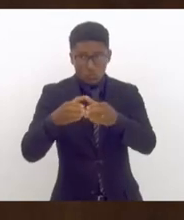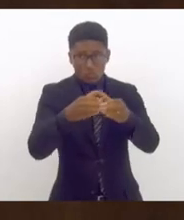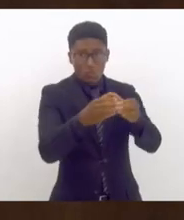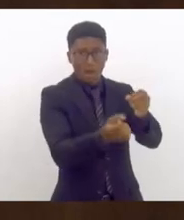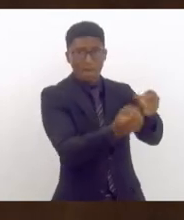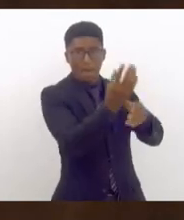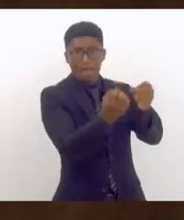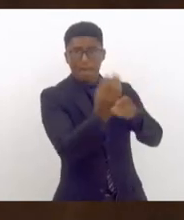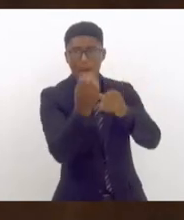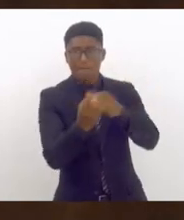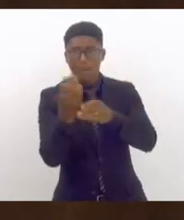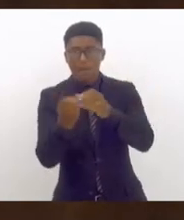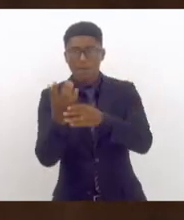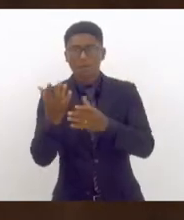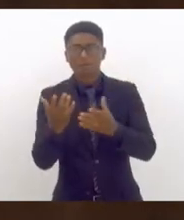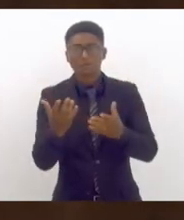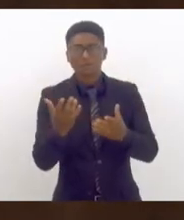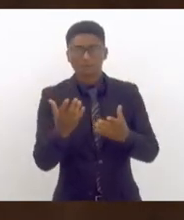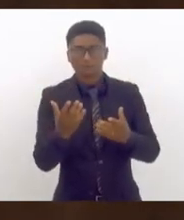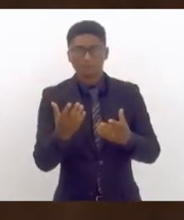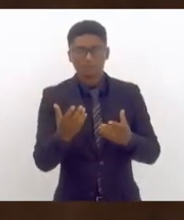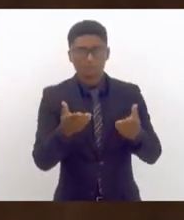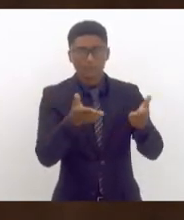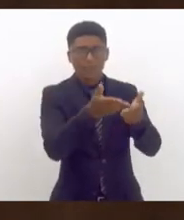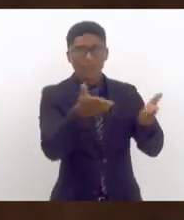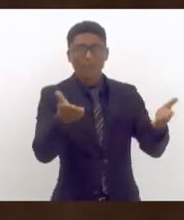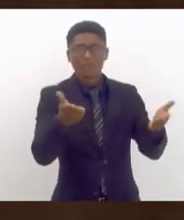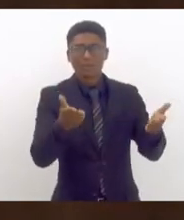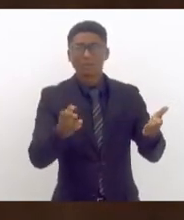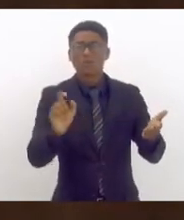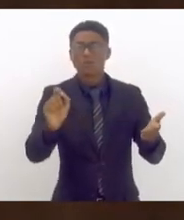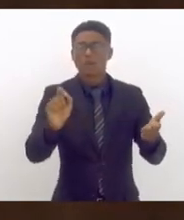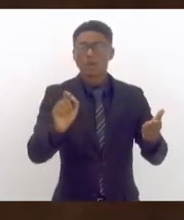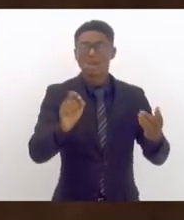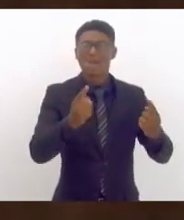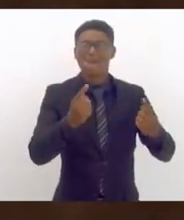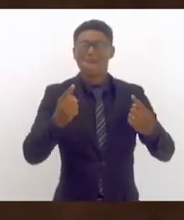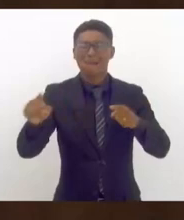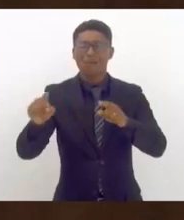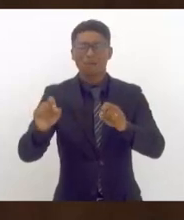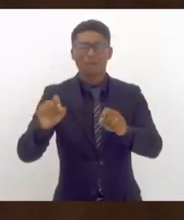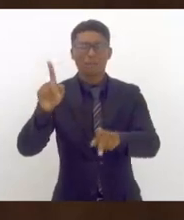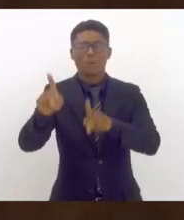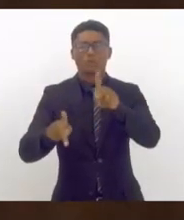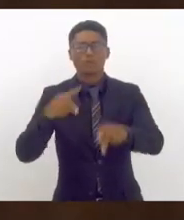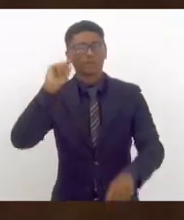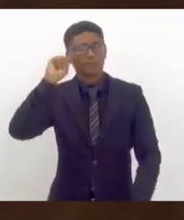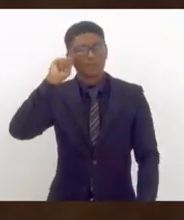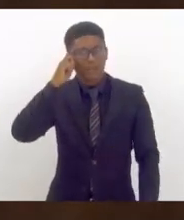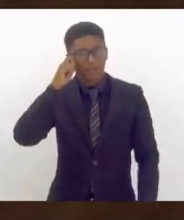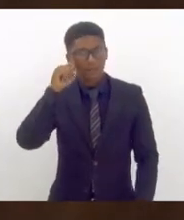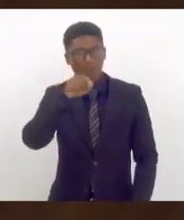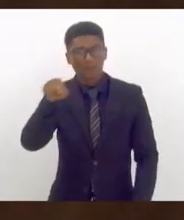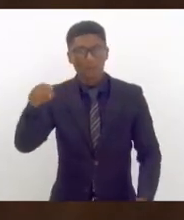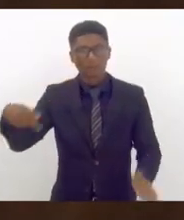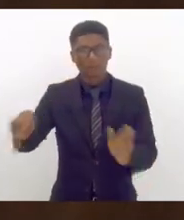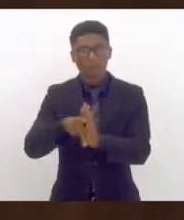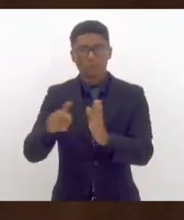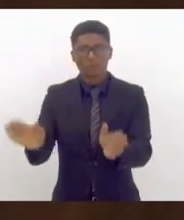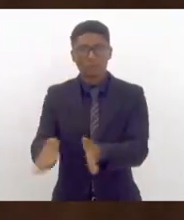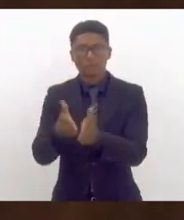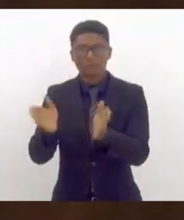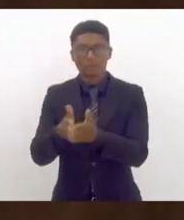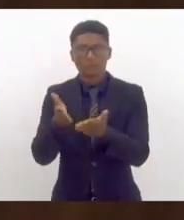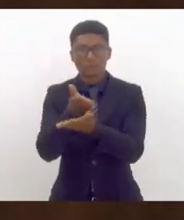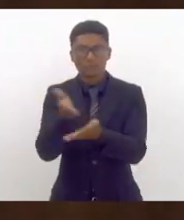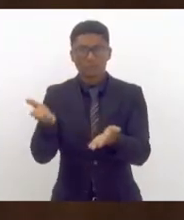como inimigo, que elegem como inimigo de primeira ordem a população negra periférica que professa religiões de